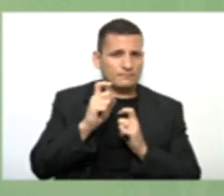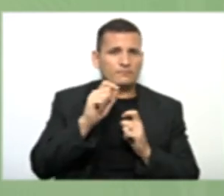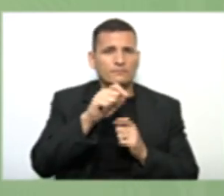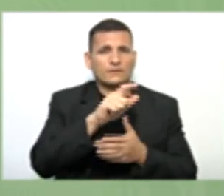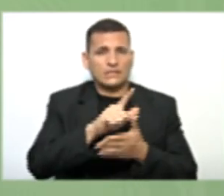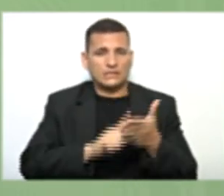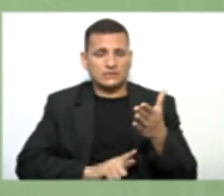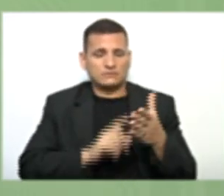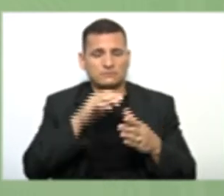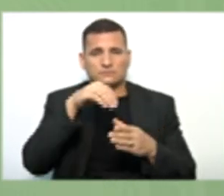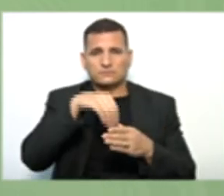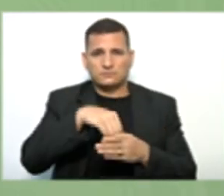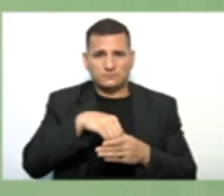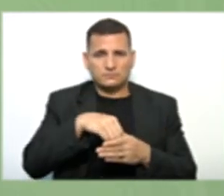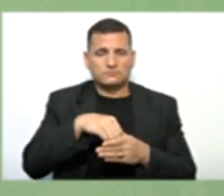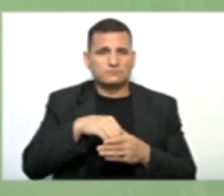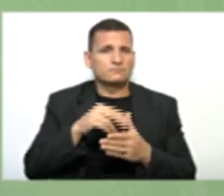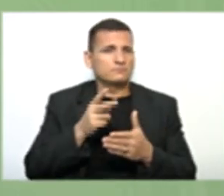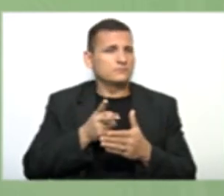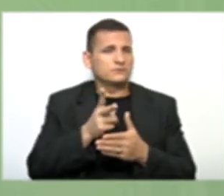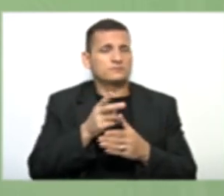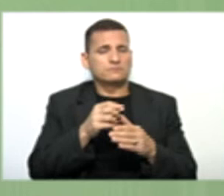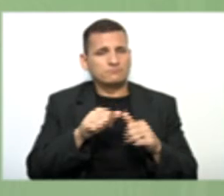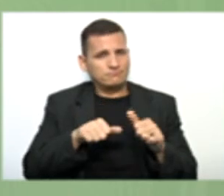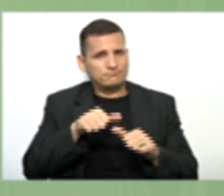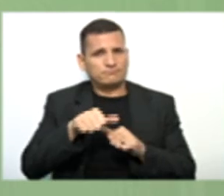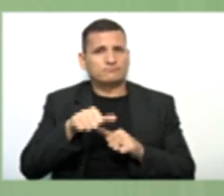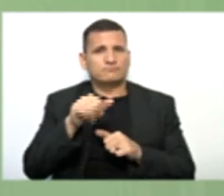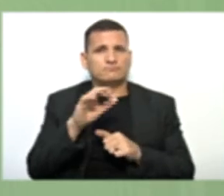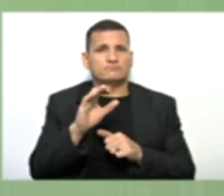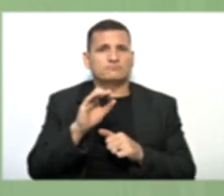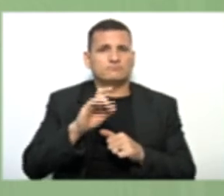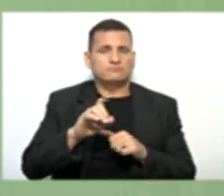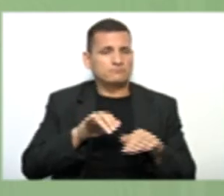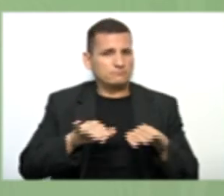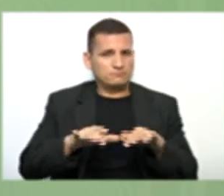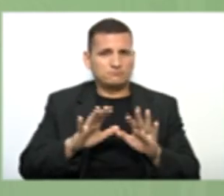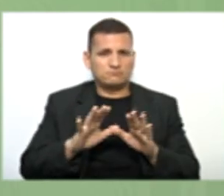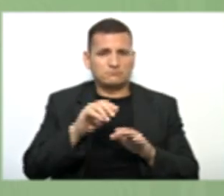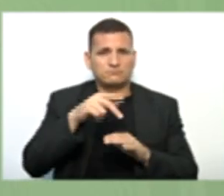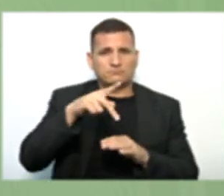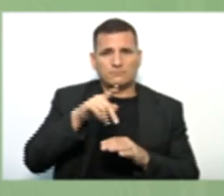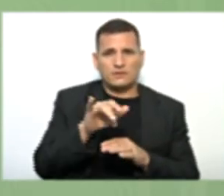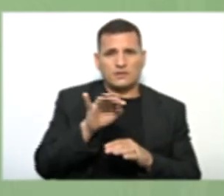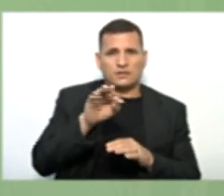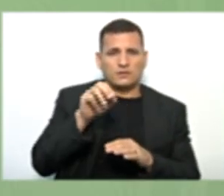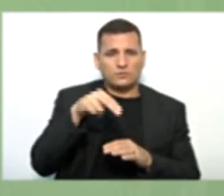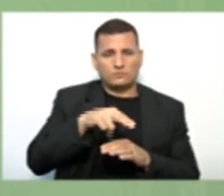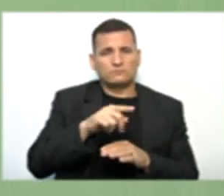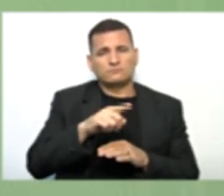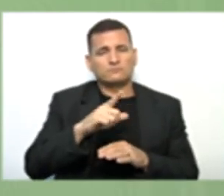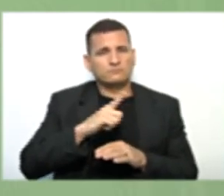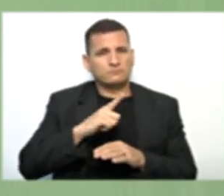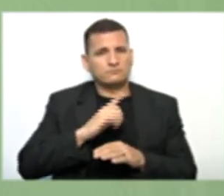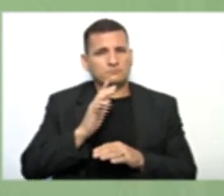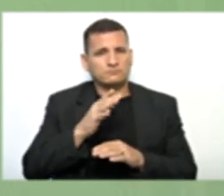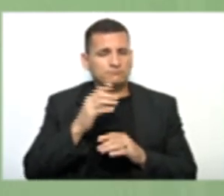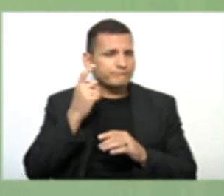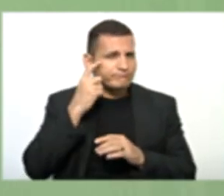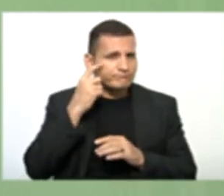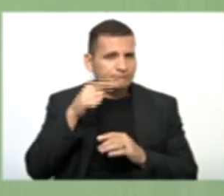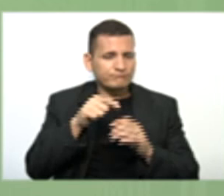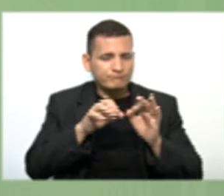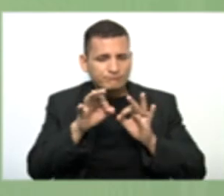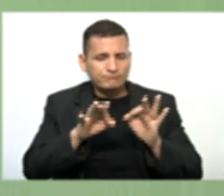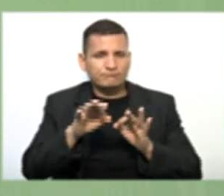dentro, né, e a gente vai ter que sempre mudar nosso código para poder fazer isso, o Python já se preocupa com essas partes de laço